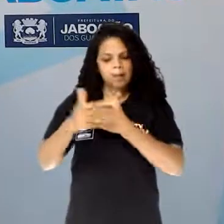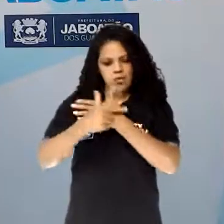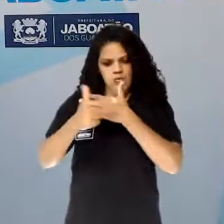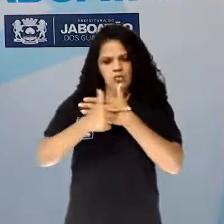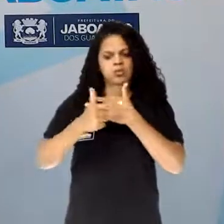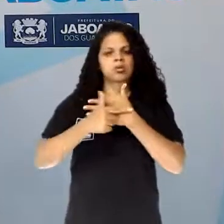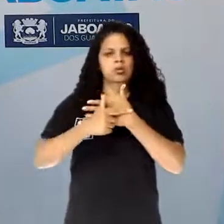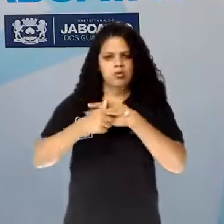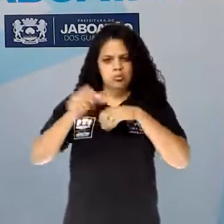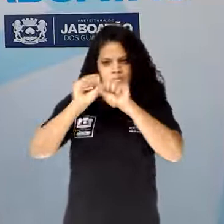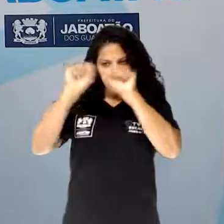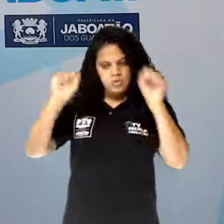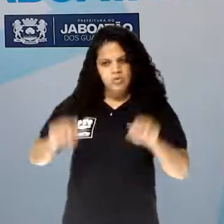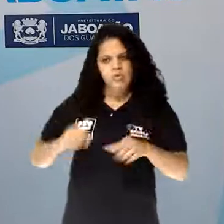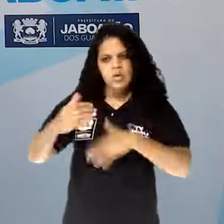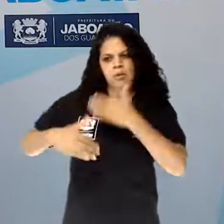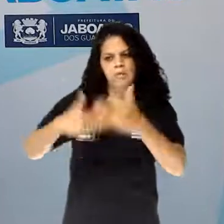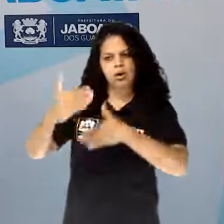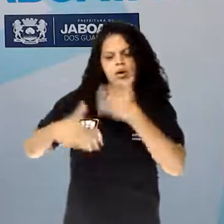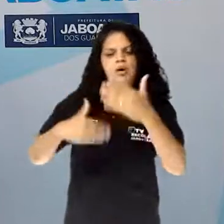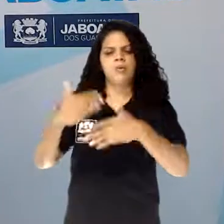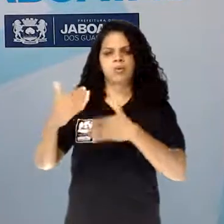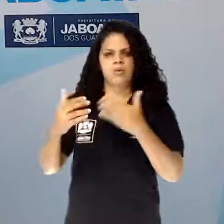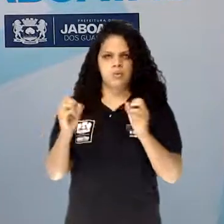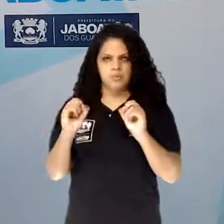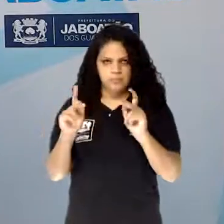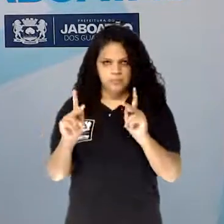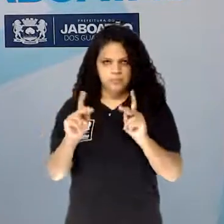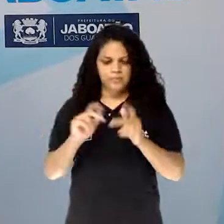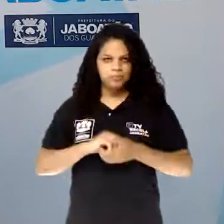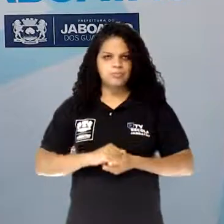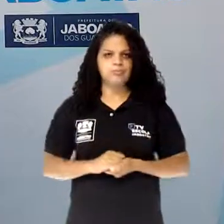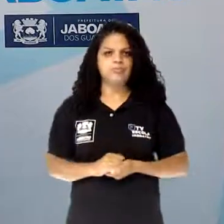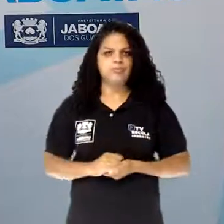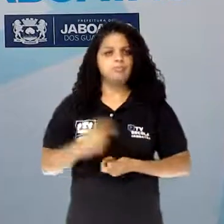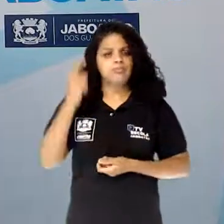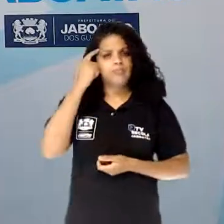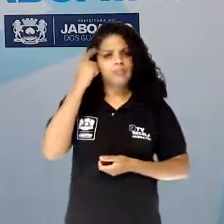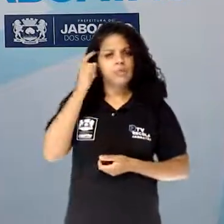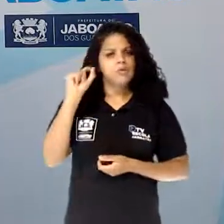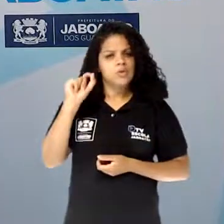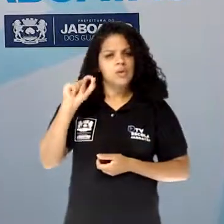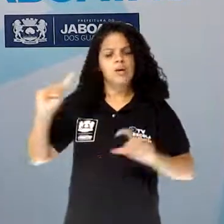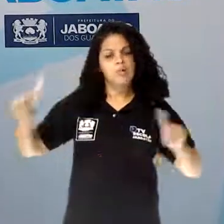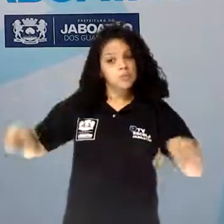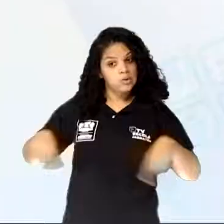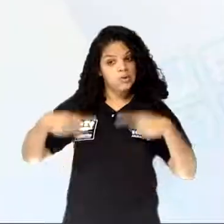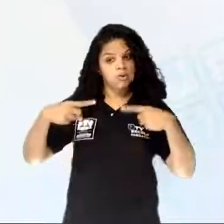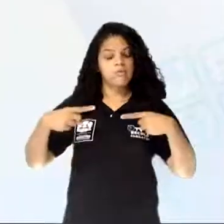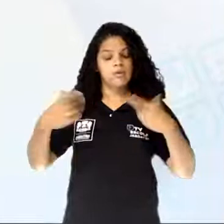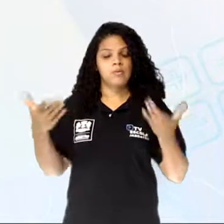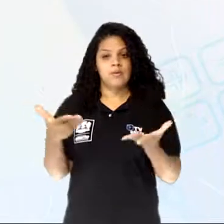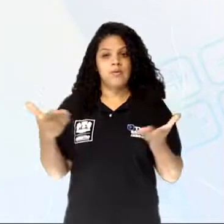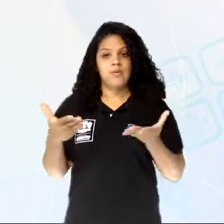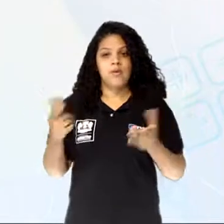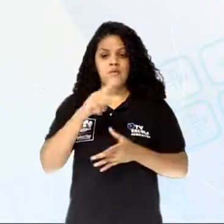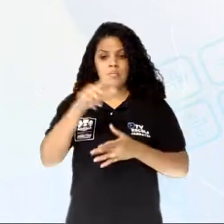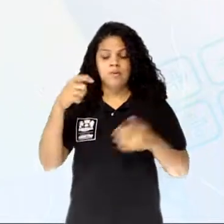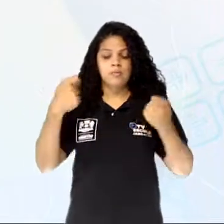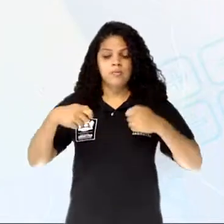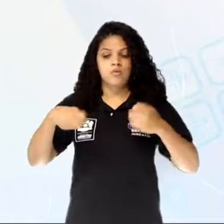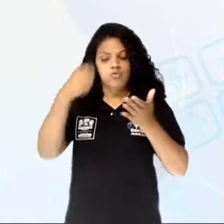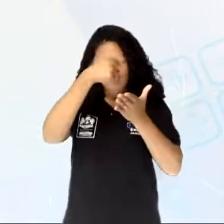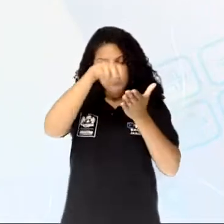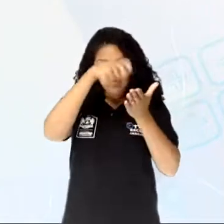masculino também quanto feminino, certo? Bom, pensando nisso, vamos para o nosso desafio aqui, tá? Escreva aí no seu